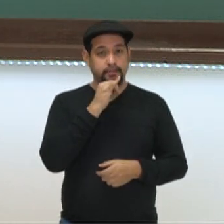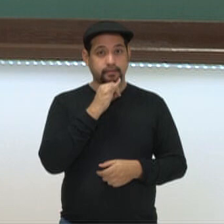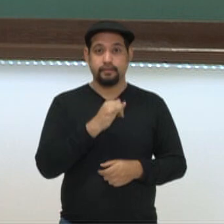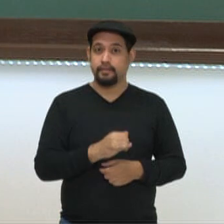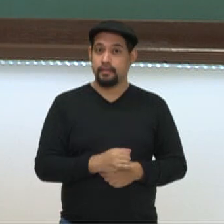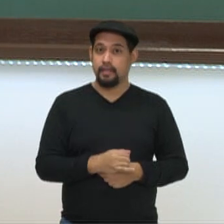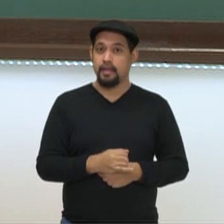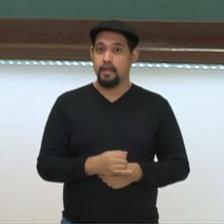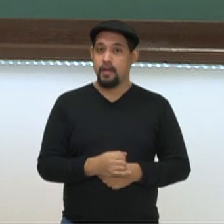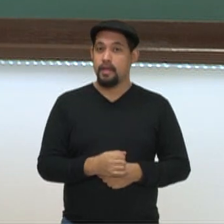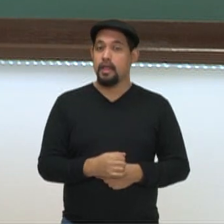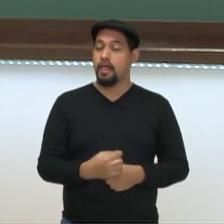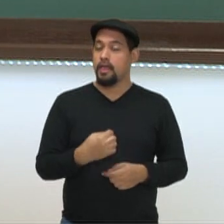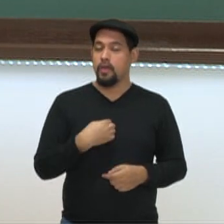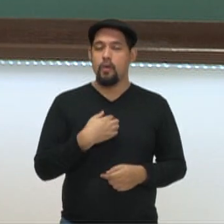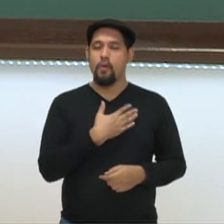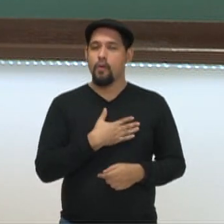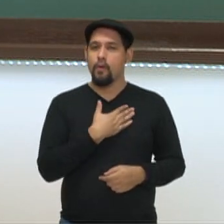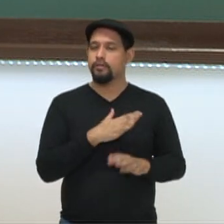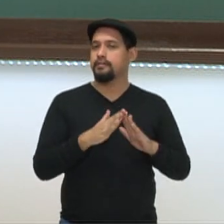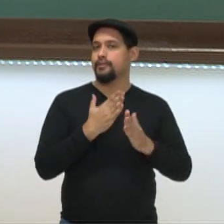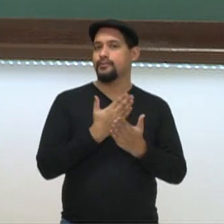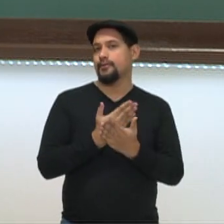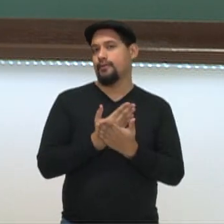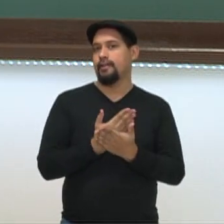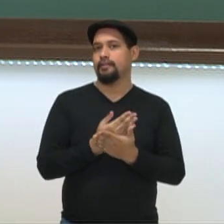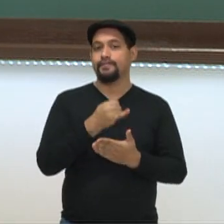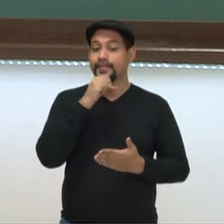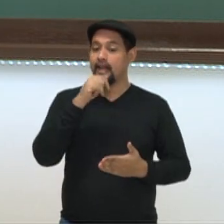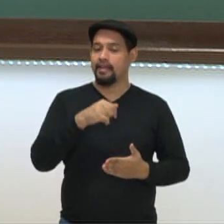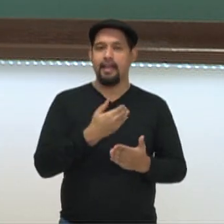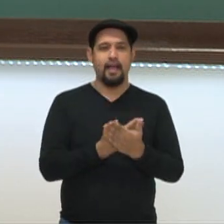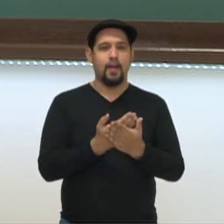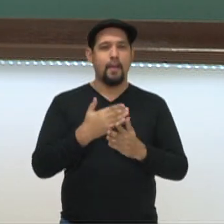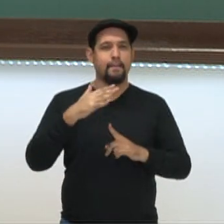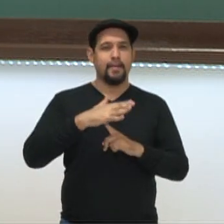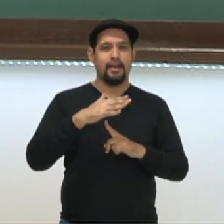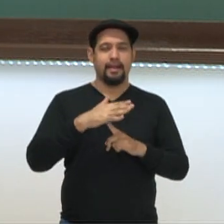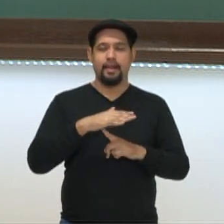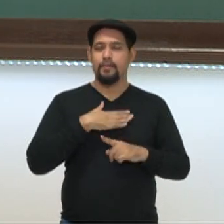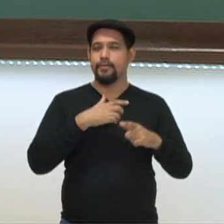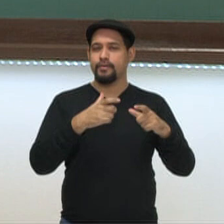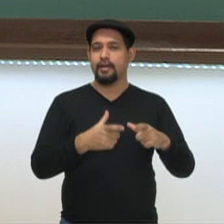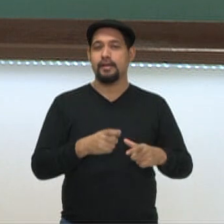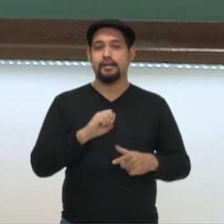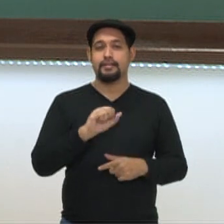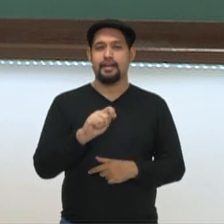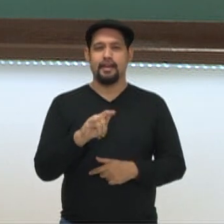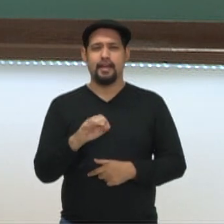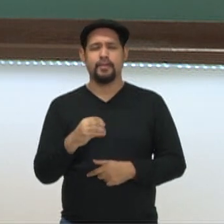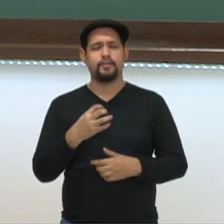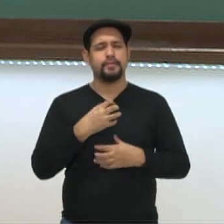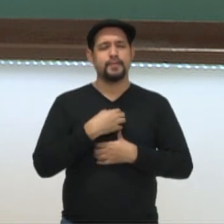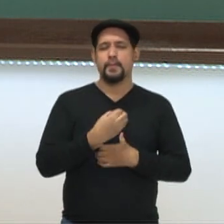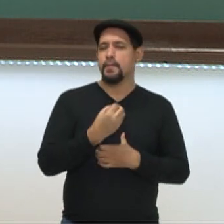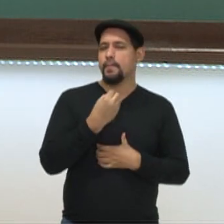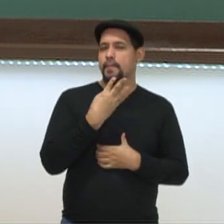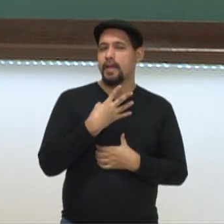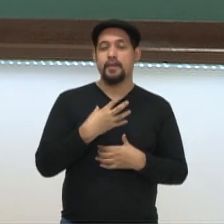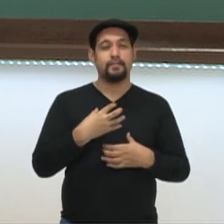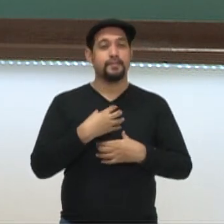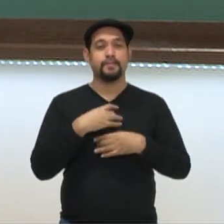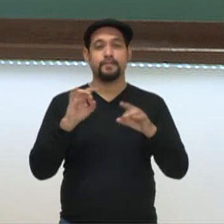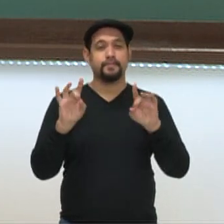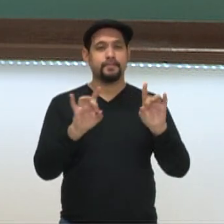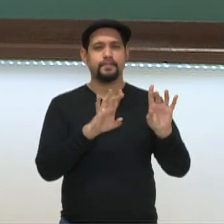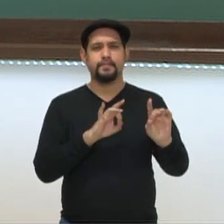é a escola, um dos lugares sagrados. Aqui, Aula Paraná, é o meu lugar sagrado, é o lugar onde eu me sinto bem, onde eu me sinto